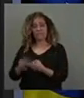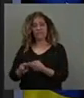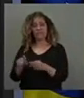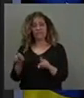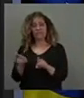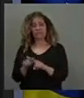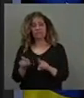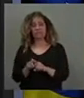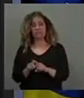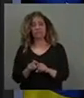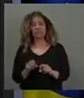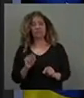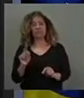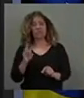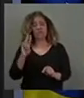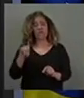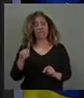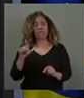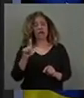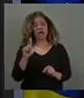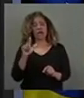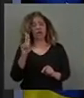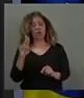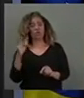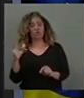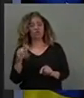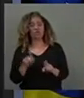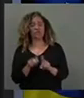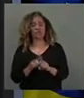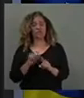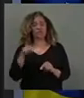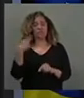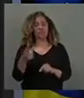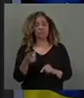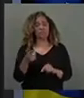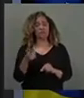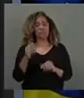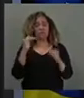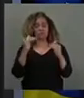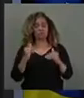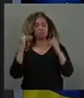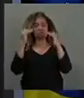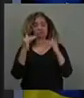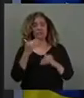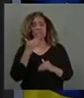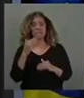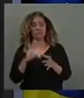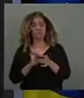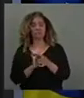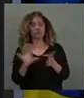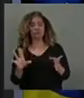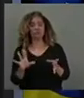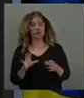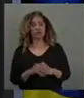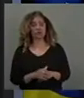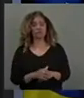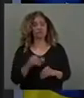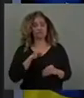Pisciani, o STJ mantém e o Supremo manda soltar. Há uma relação de